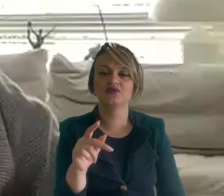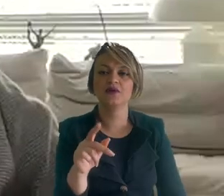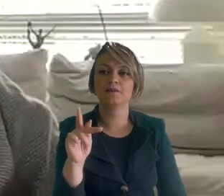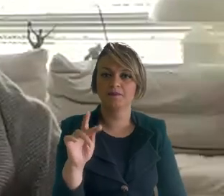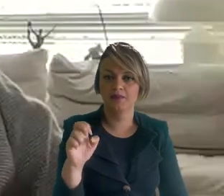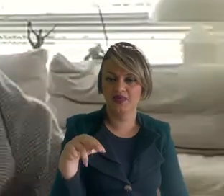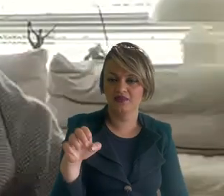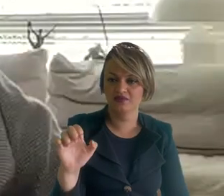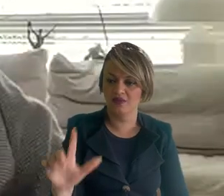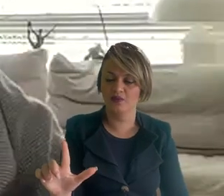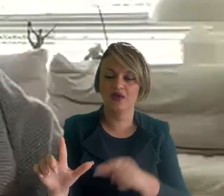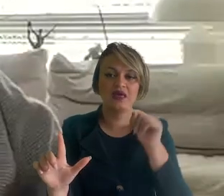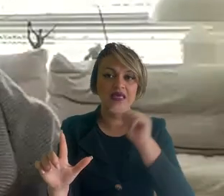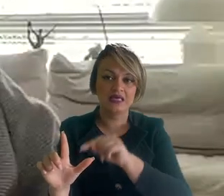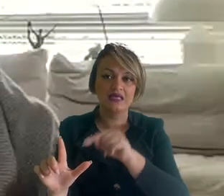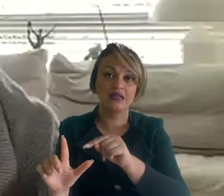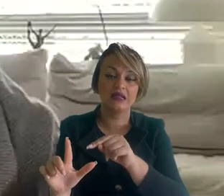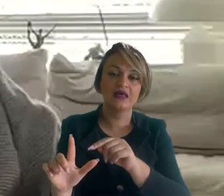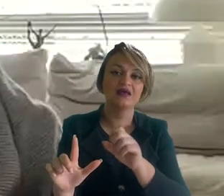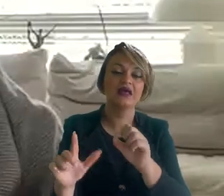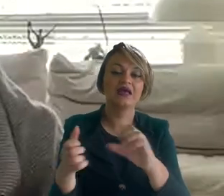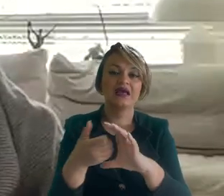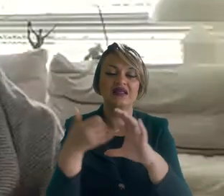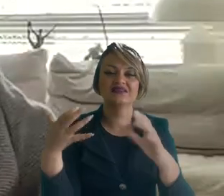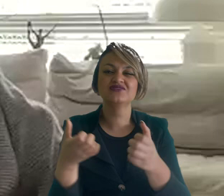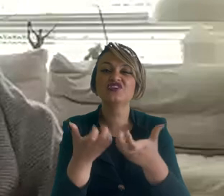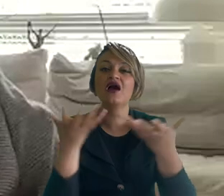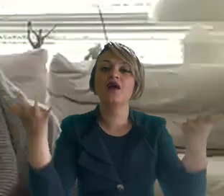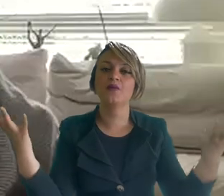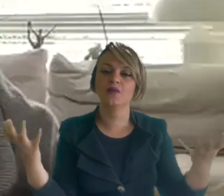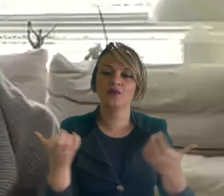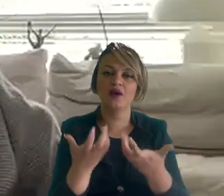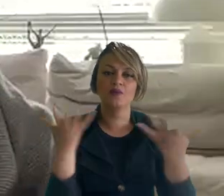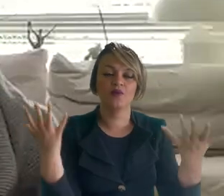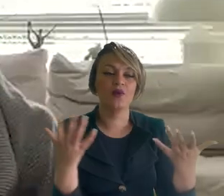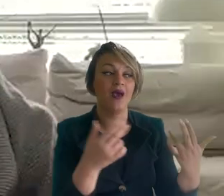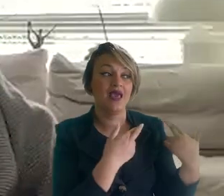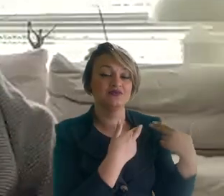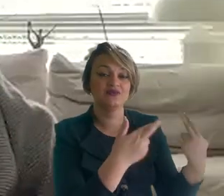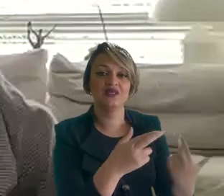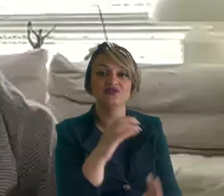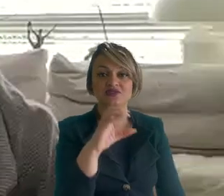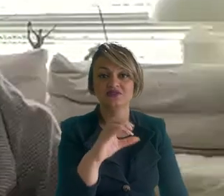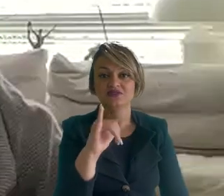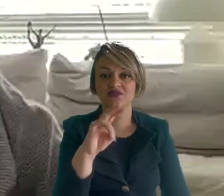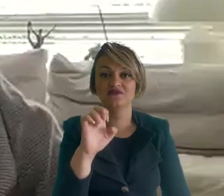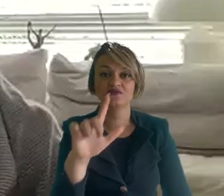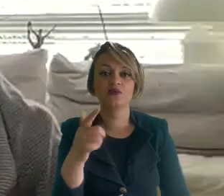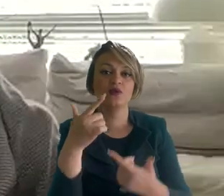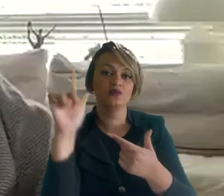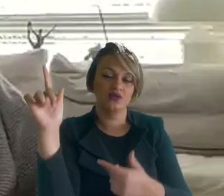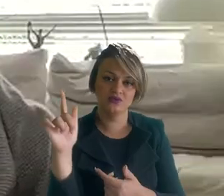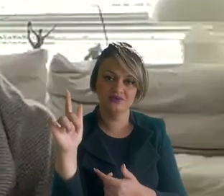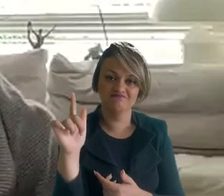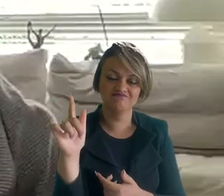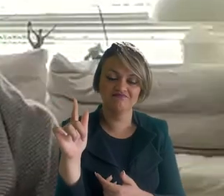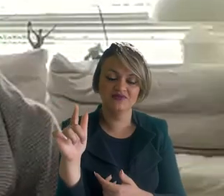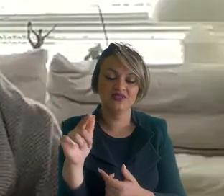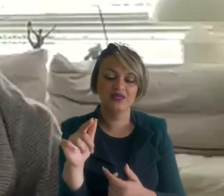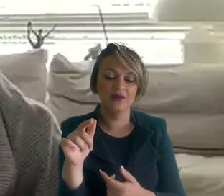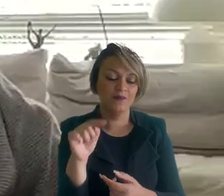ela tem um caráter Mais amplo do que a responsabilidade civil no que toca ao